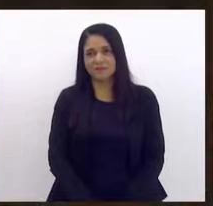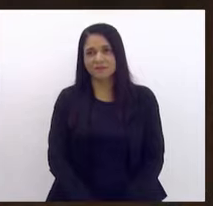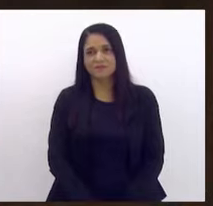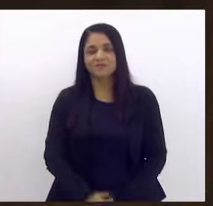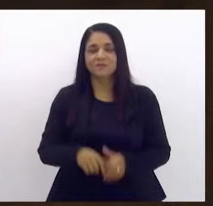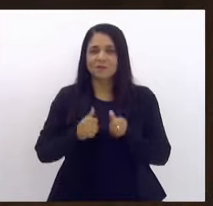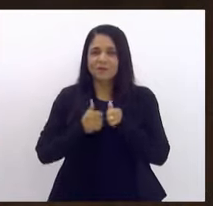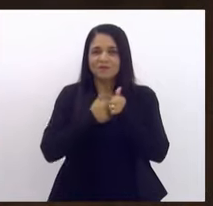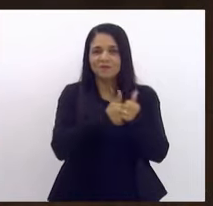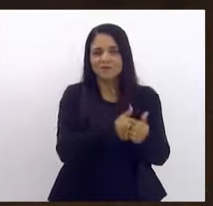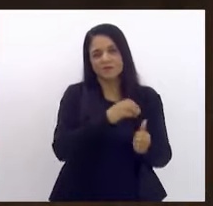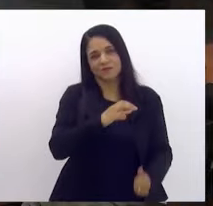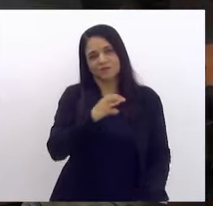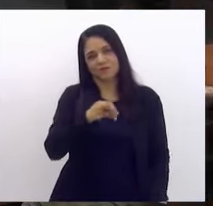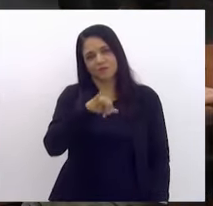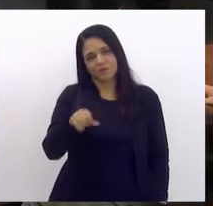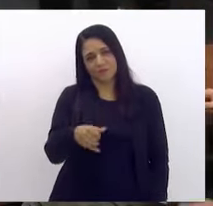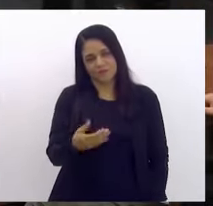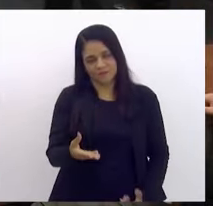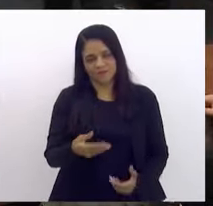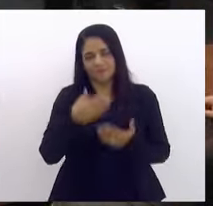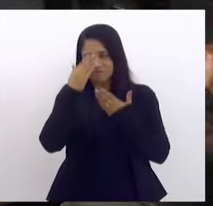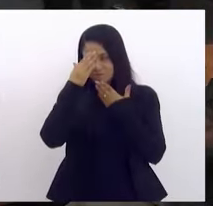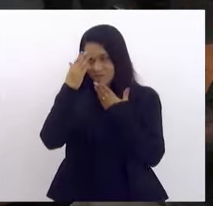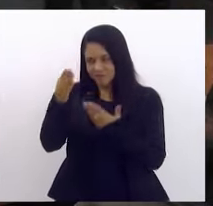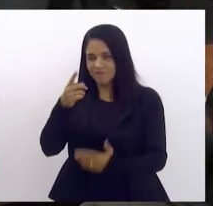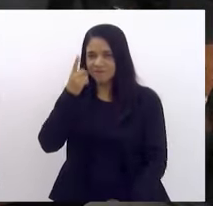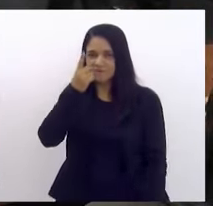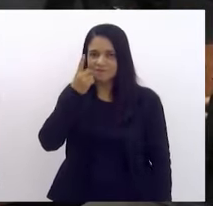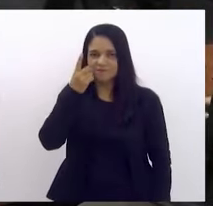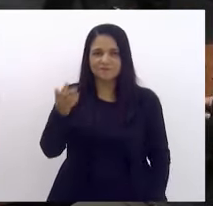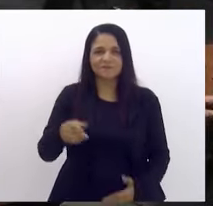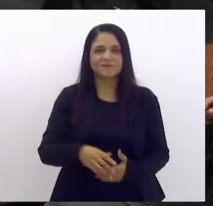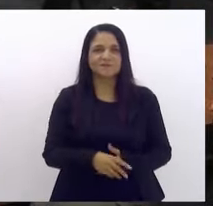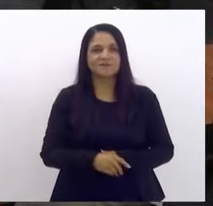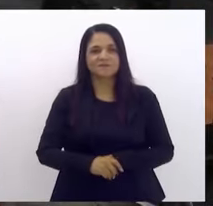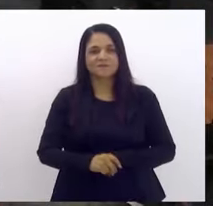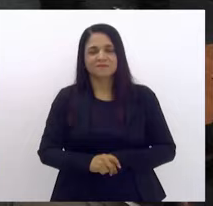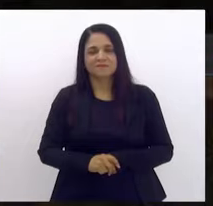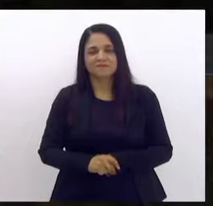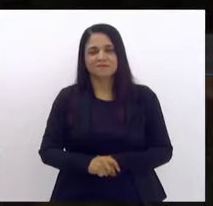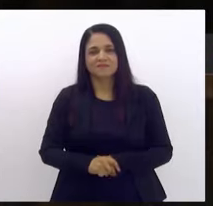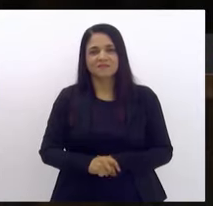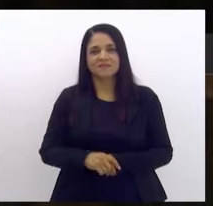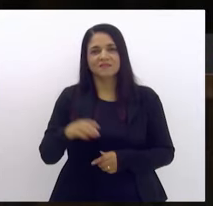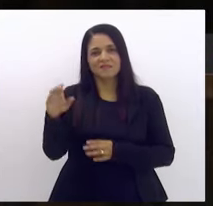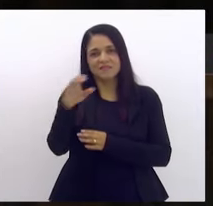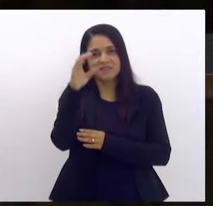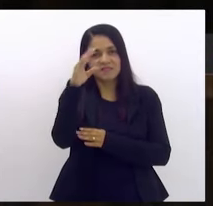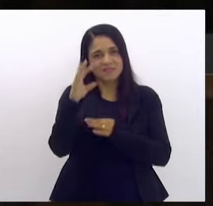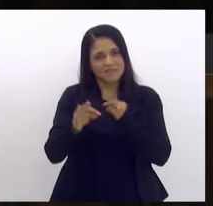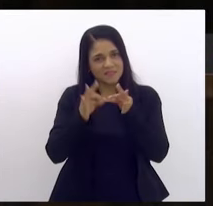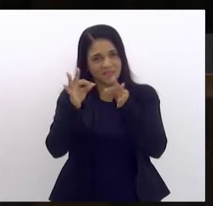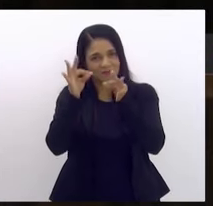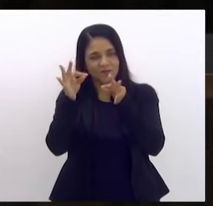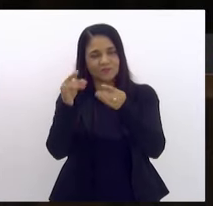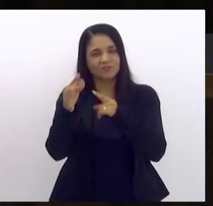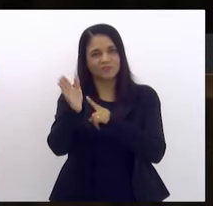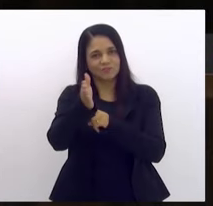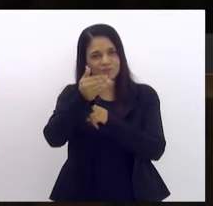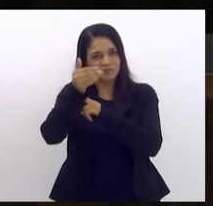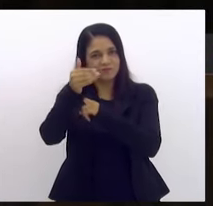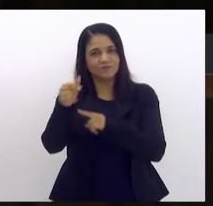Acompanha essa CJ, presidente. Obrigado, nobre deputado. Ciência e tecnologia, nosso